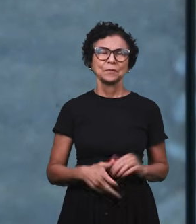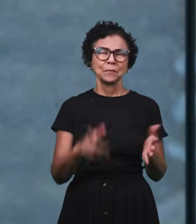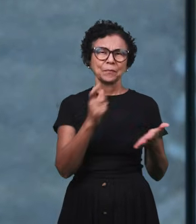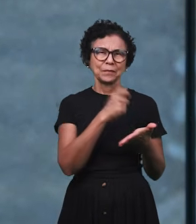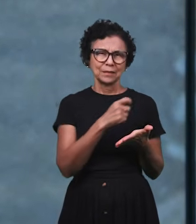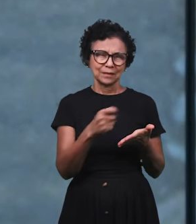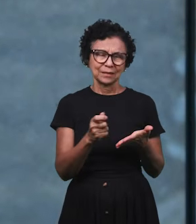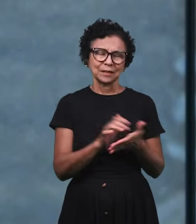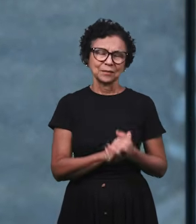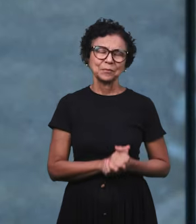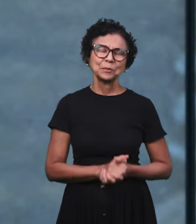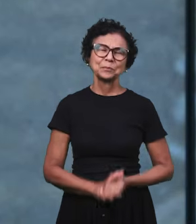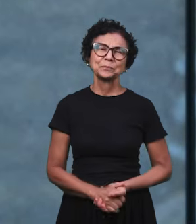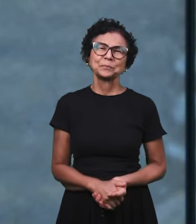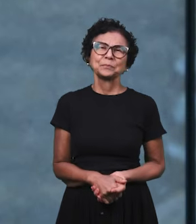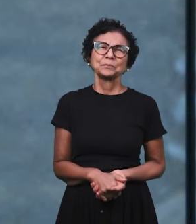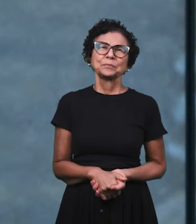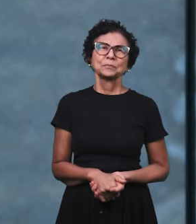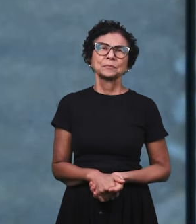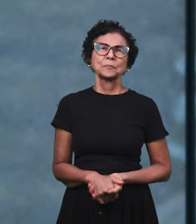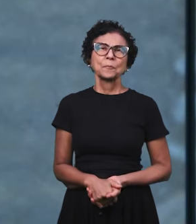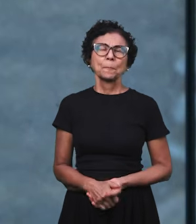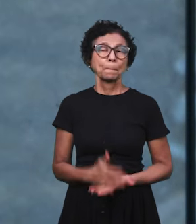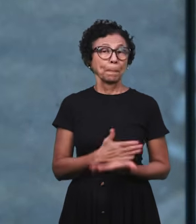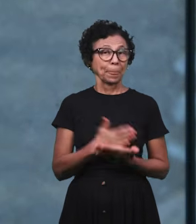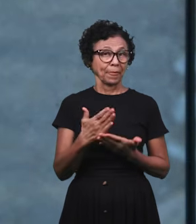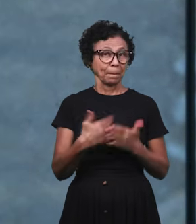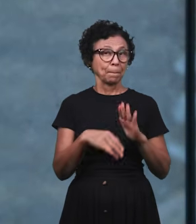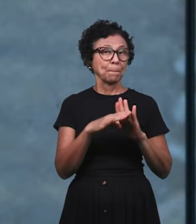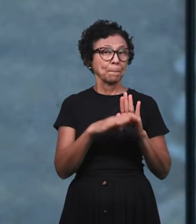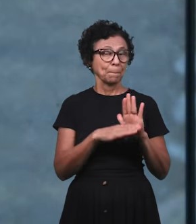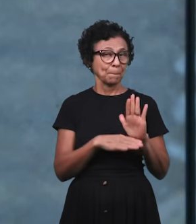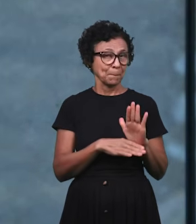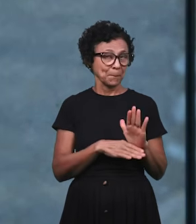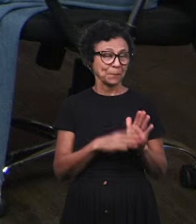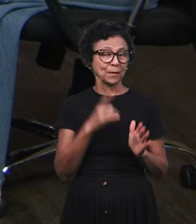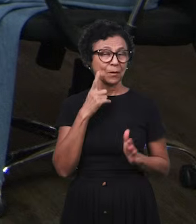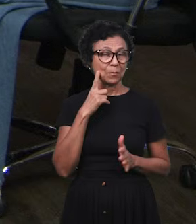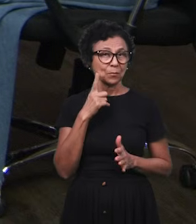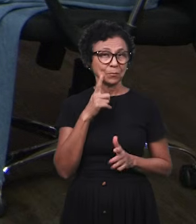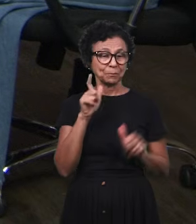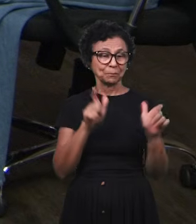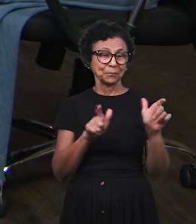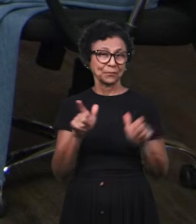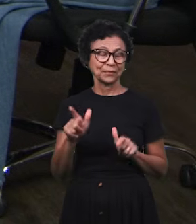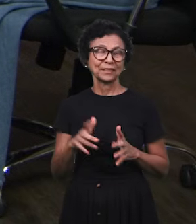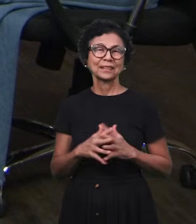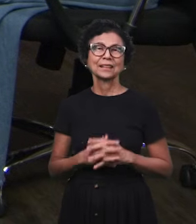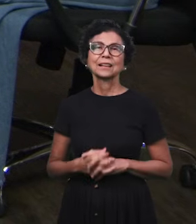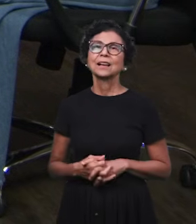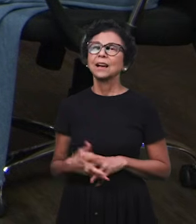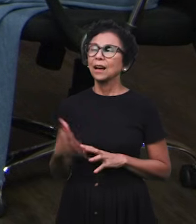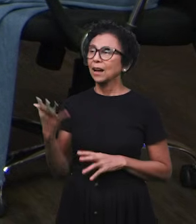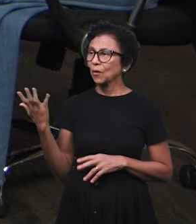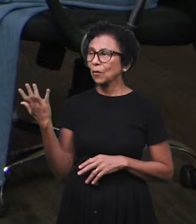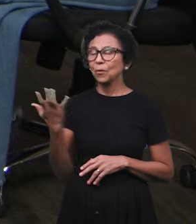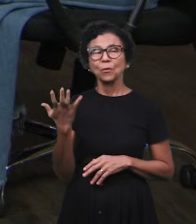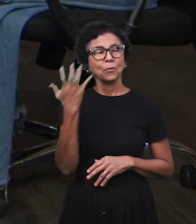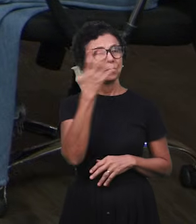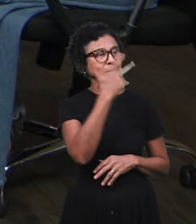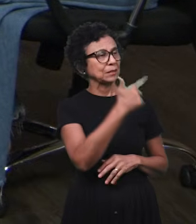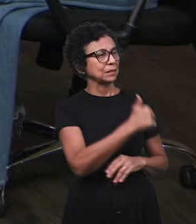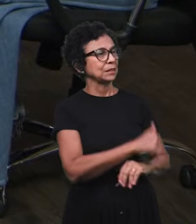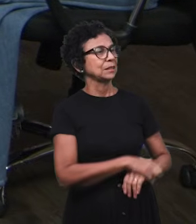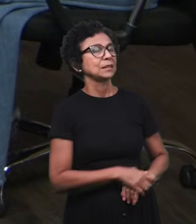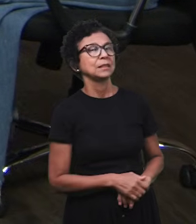isso nos alegra muito, tá certo? Vamos começar o programa de hoje, vamos ver quem está aqui no estúdio hoje. Olha só, tá essa turma bonita aqui. Aliás,